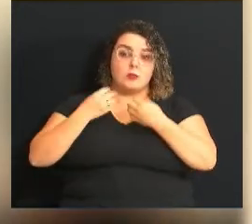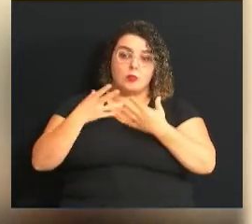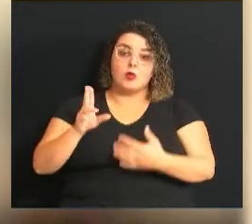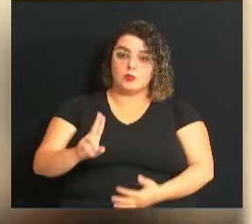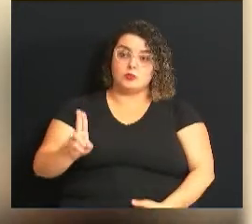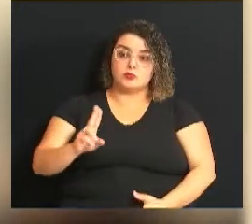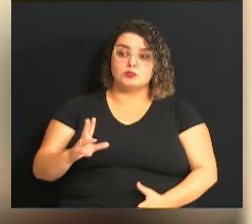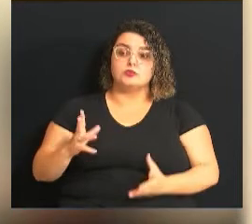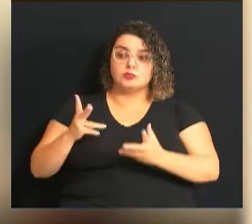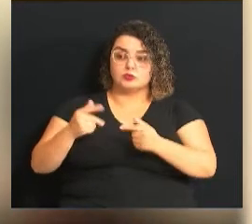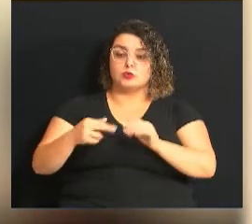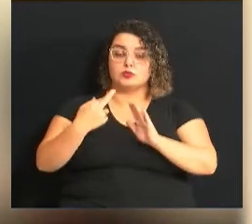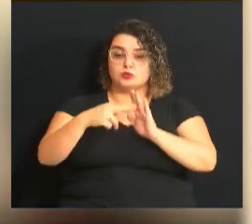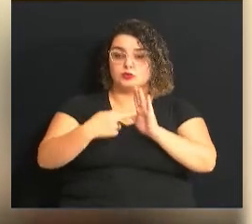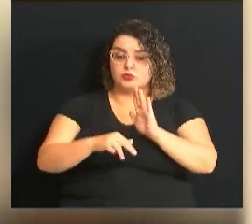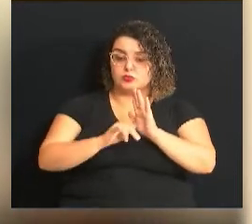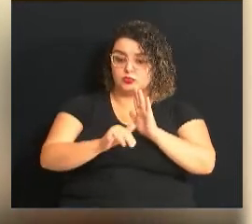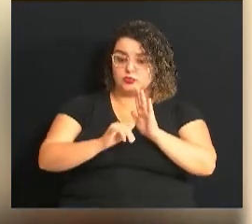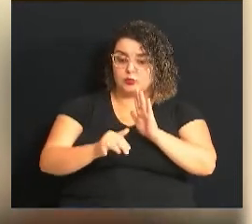todos os relatos, de todos